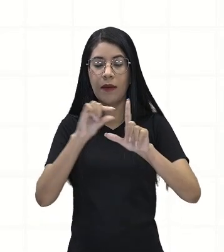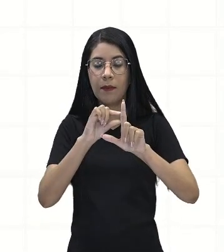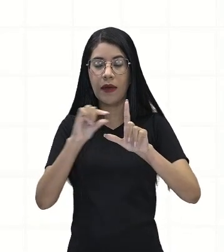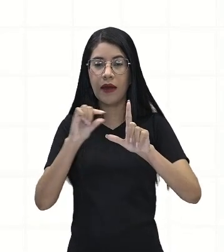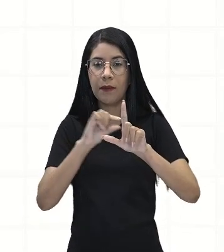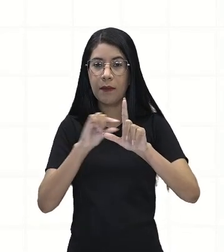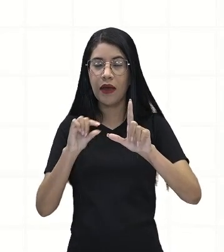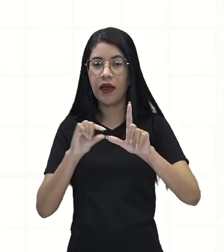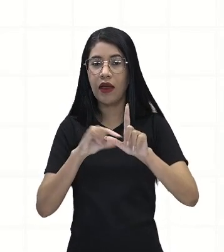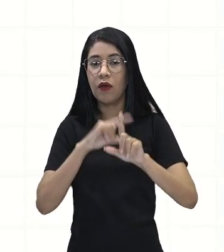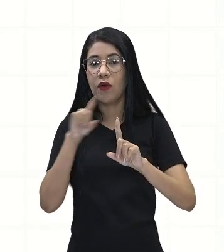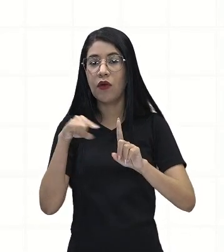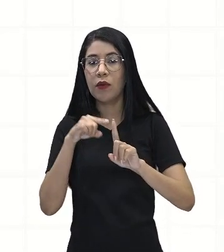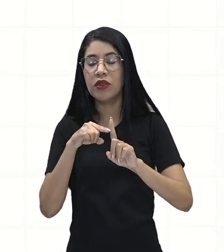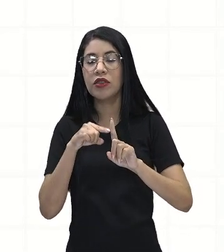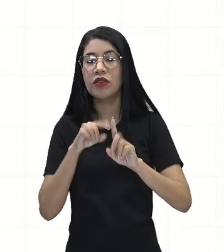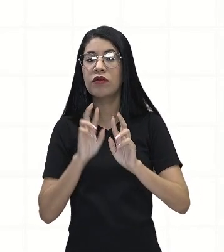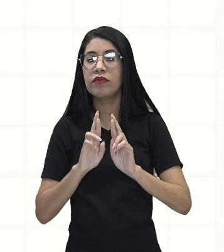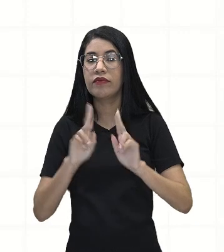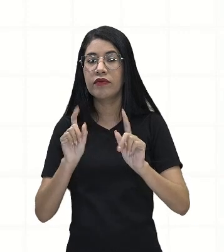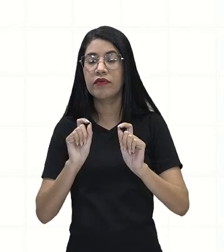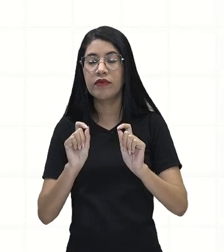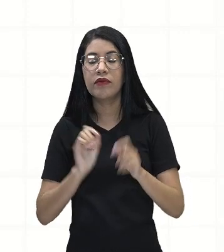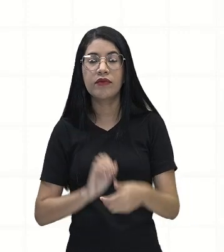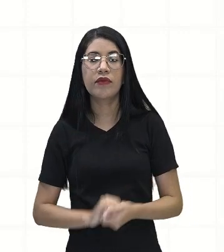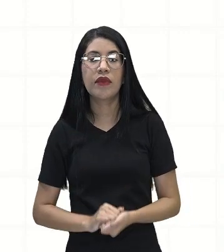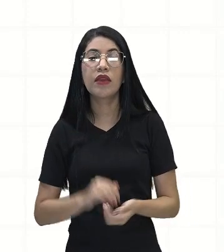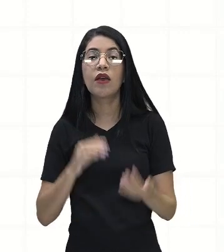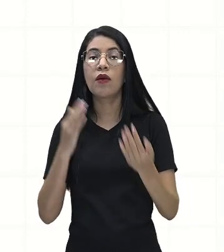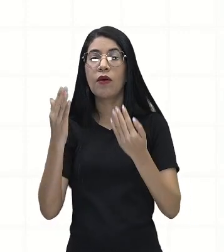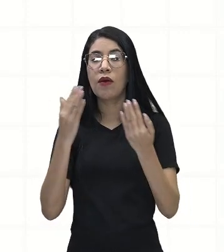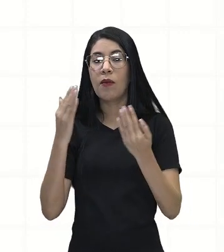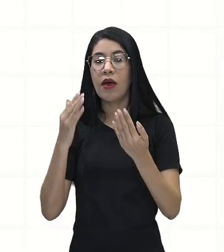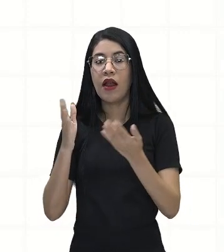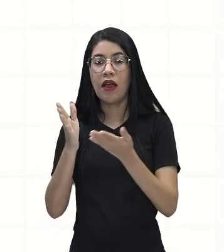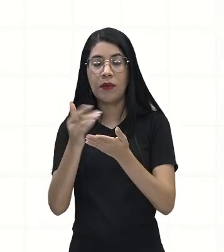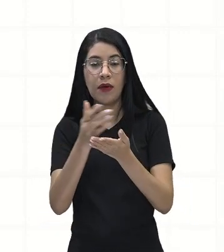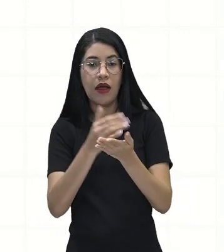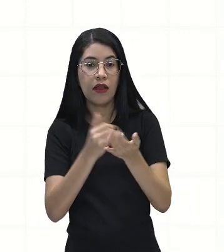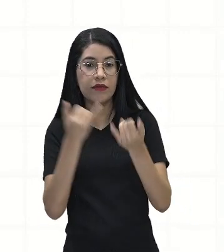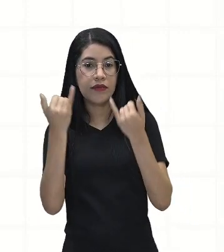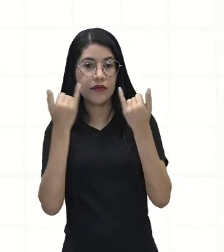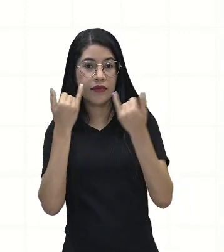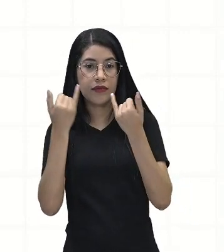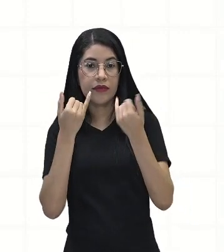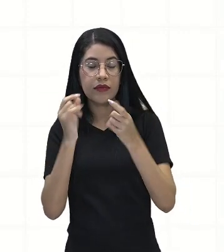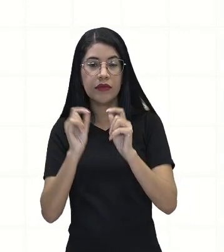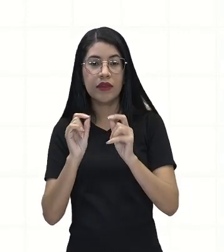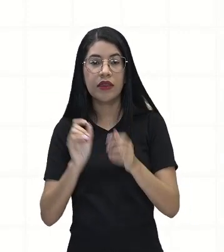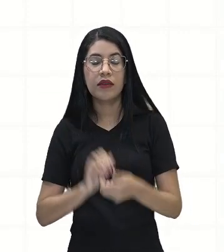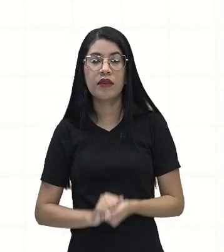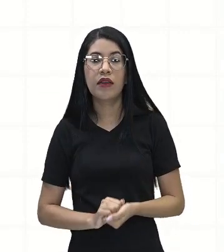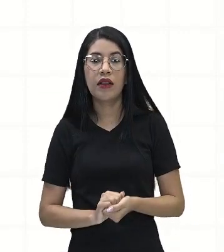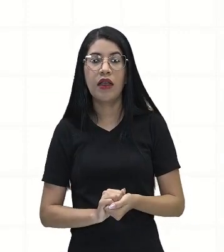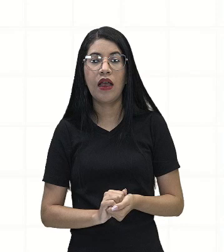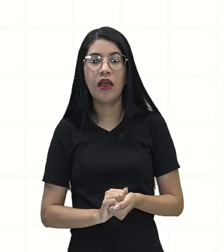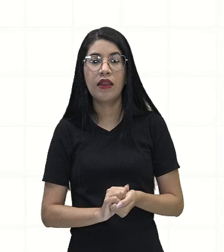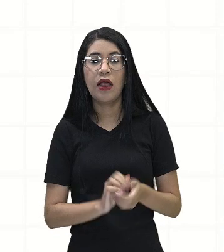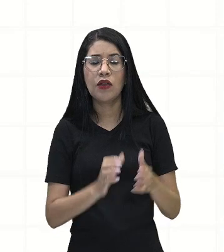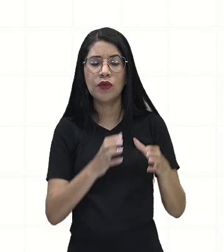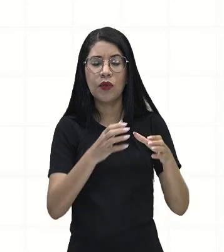tem como objetivo comparar os dados de determinada